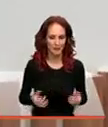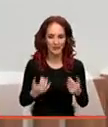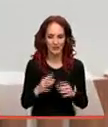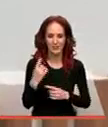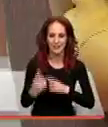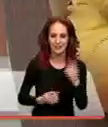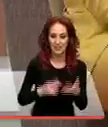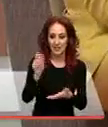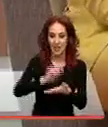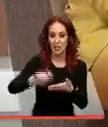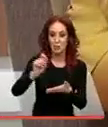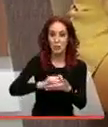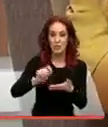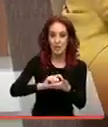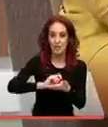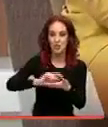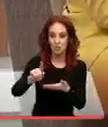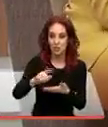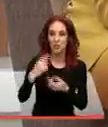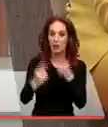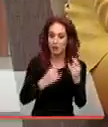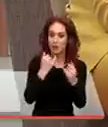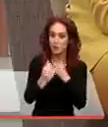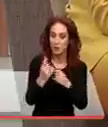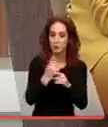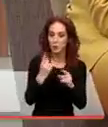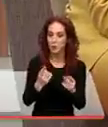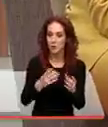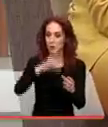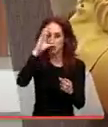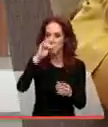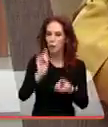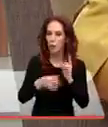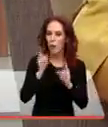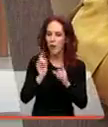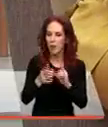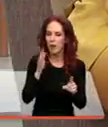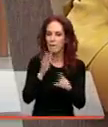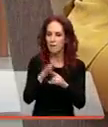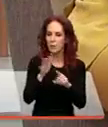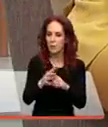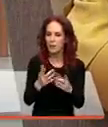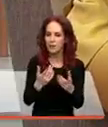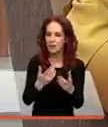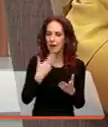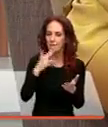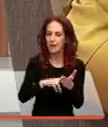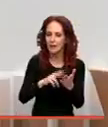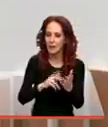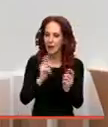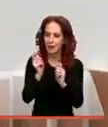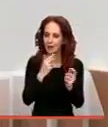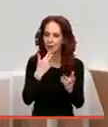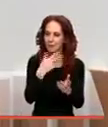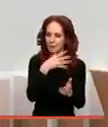são muito perigosos isso não pagam essa é nossa escola é inflexão e aí a coisa muda